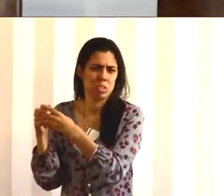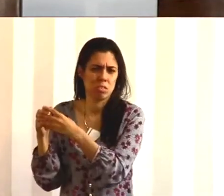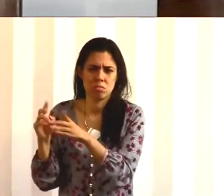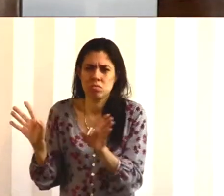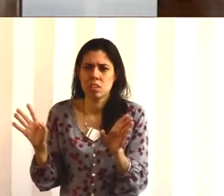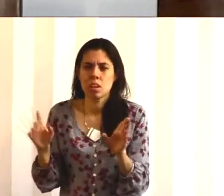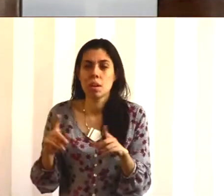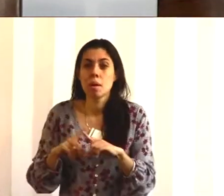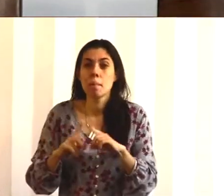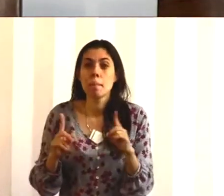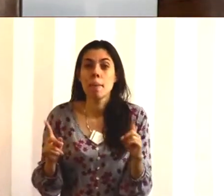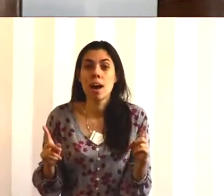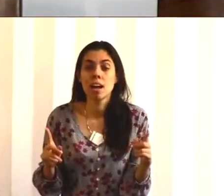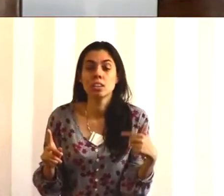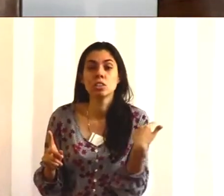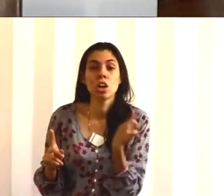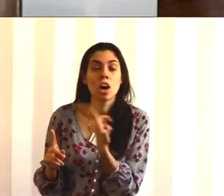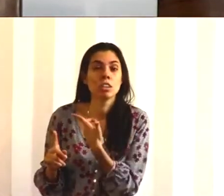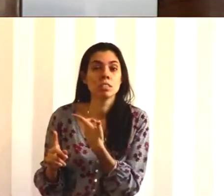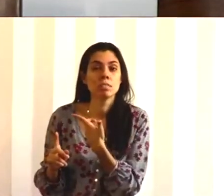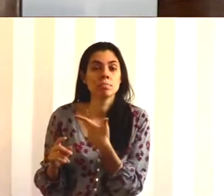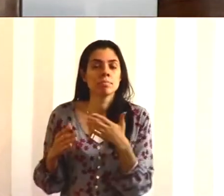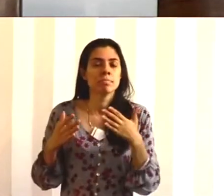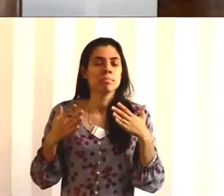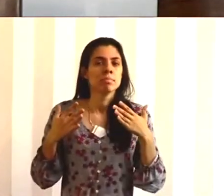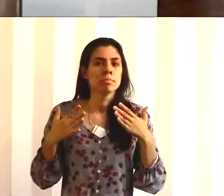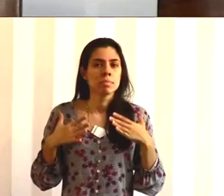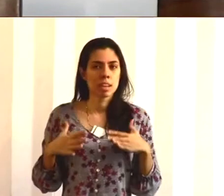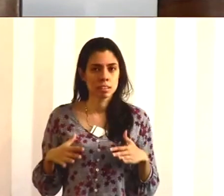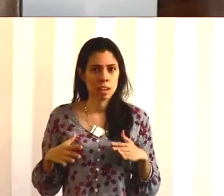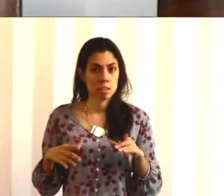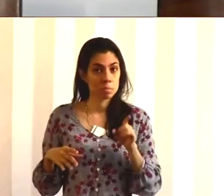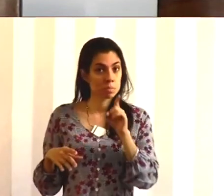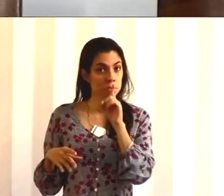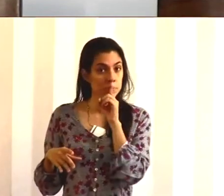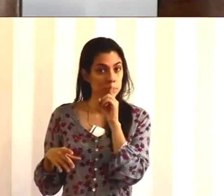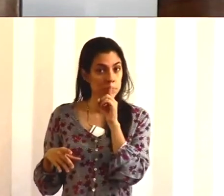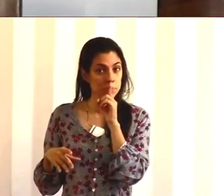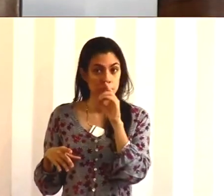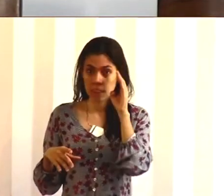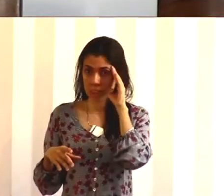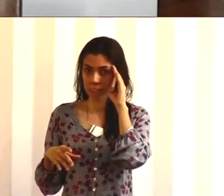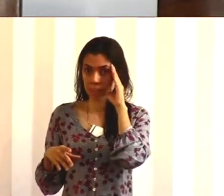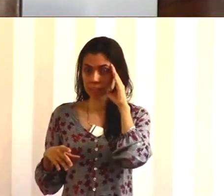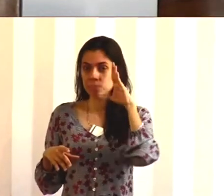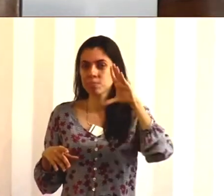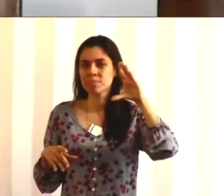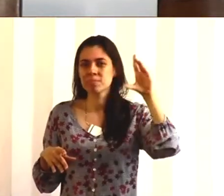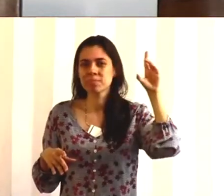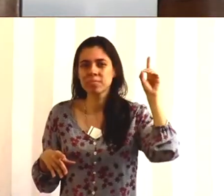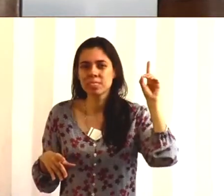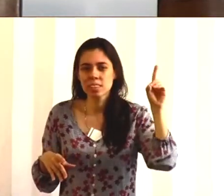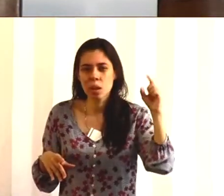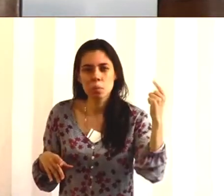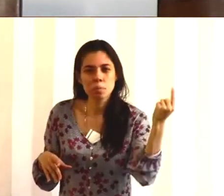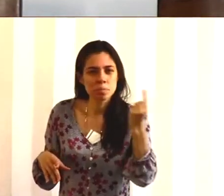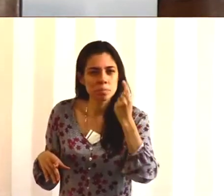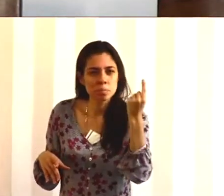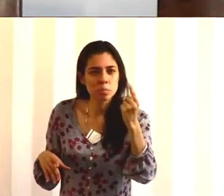nosso coração e saber que Deus é Deus, e Ele está conosco.